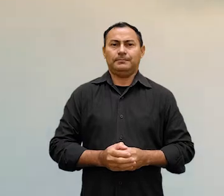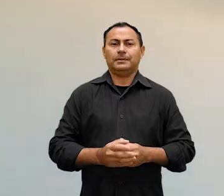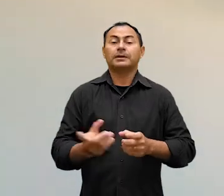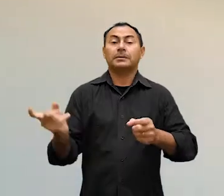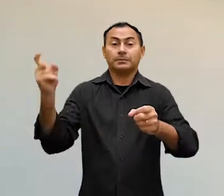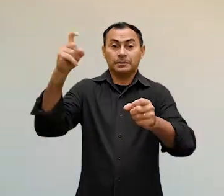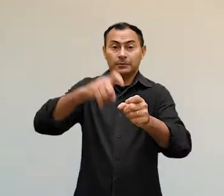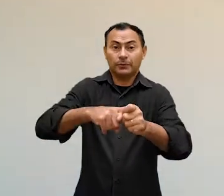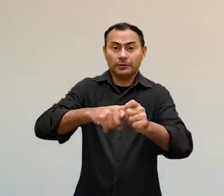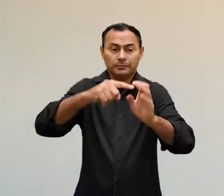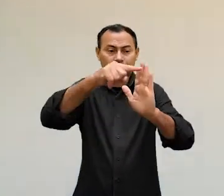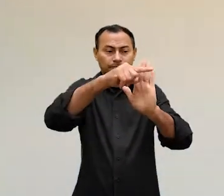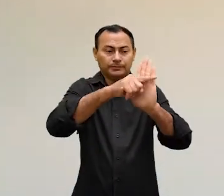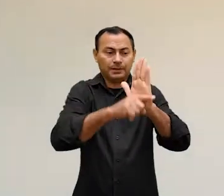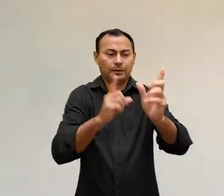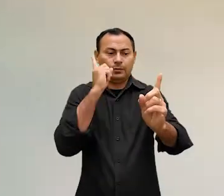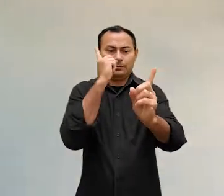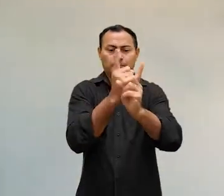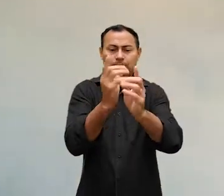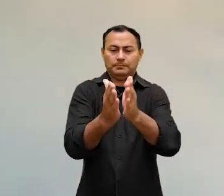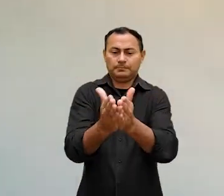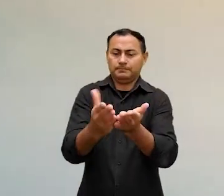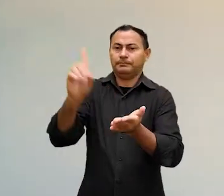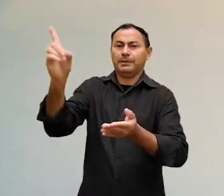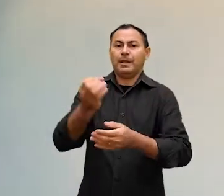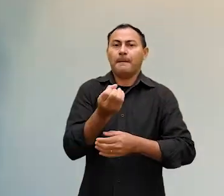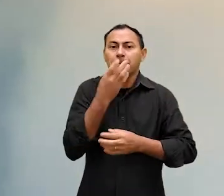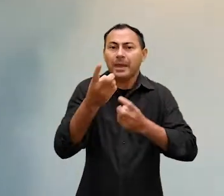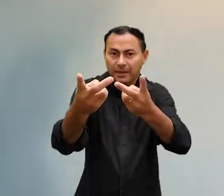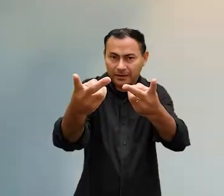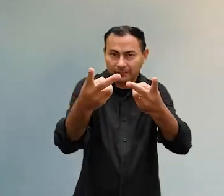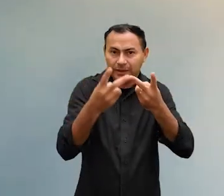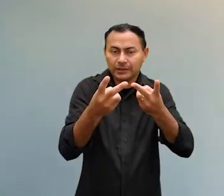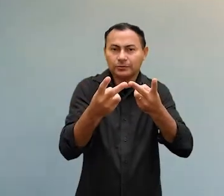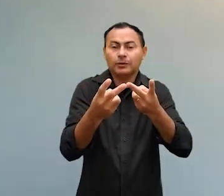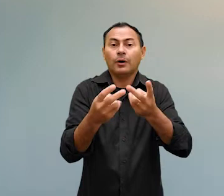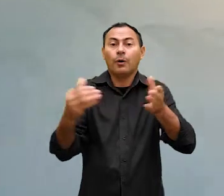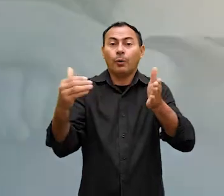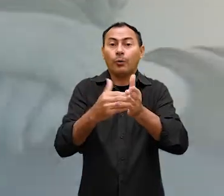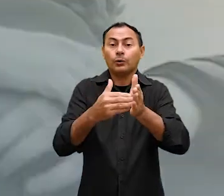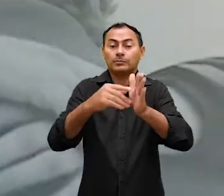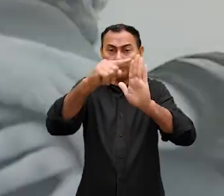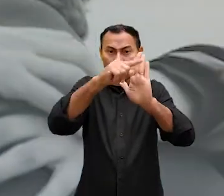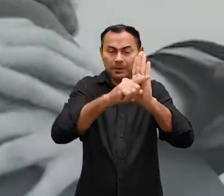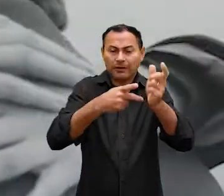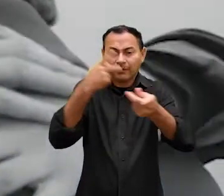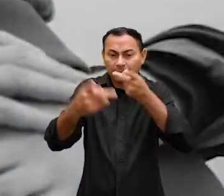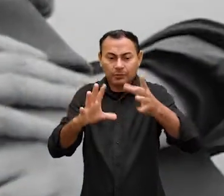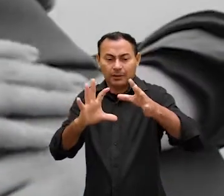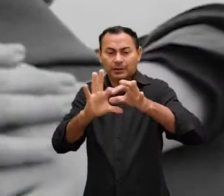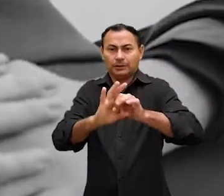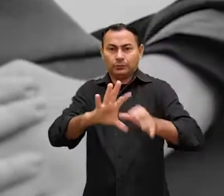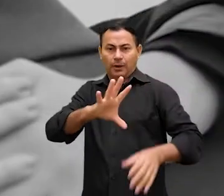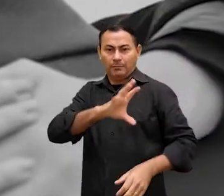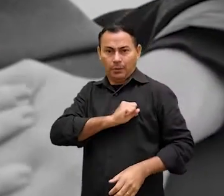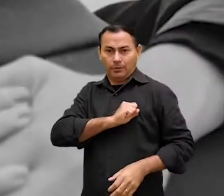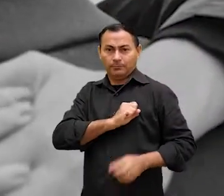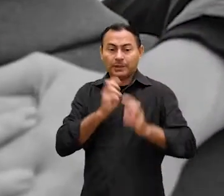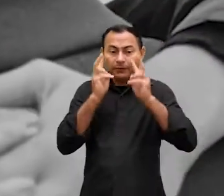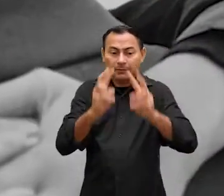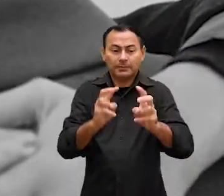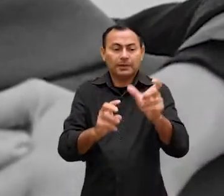Estamos de volta com o seu programa Encontro com a Palavra. Sejam bem-vindos. E no último programa falamos sobre o elo do amor e vimos